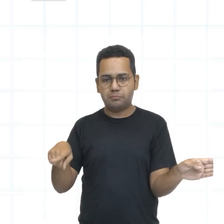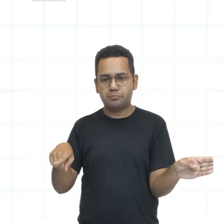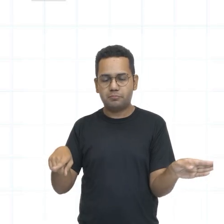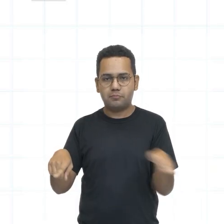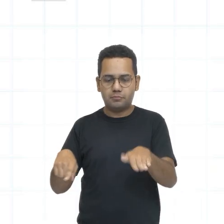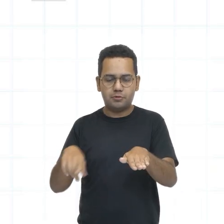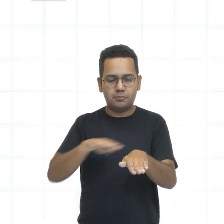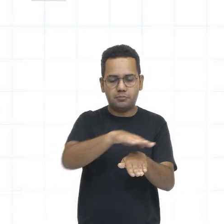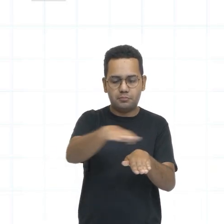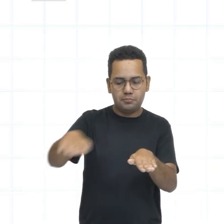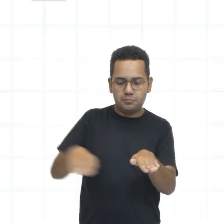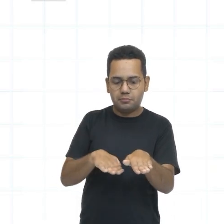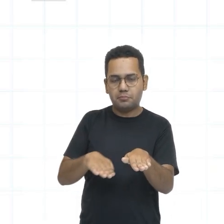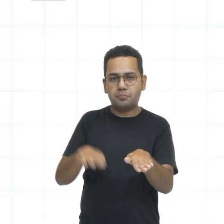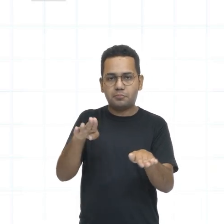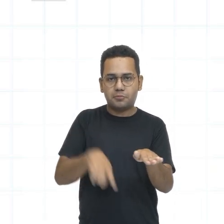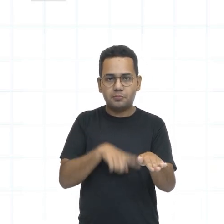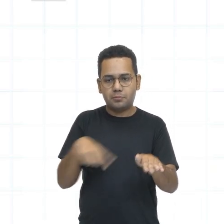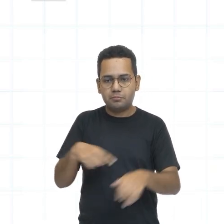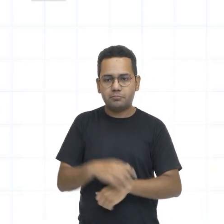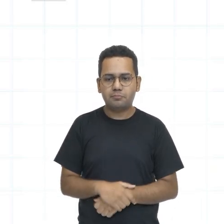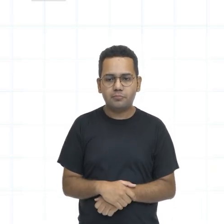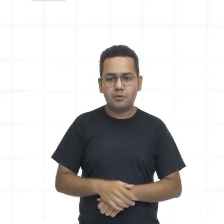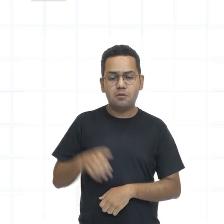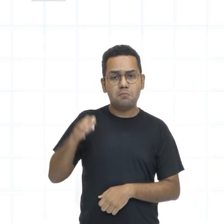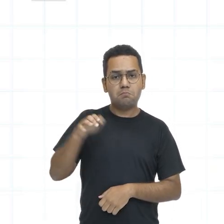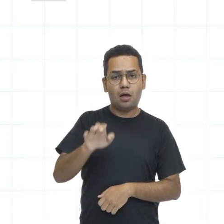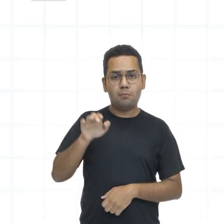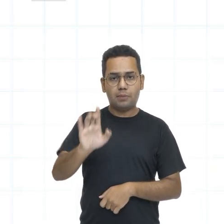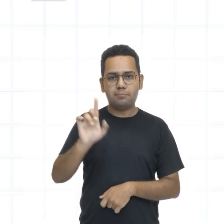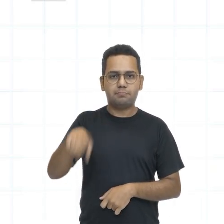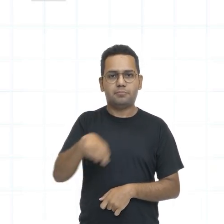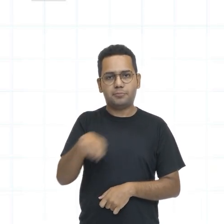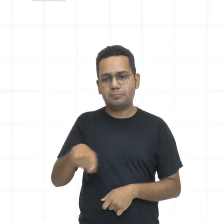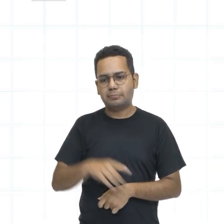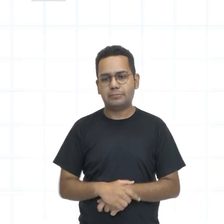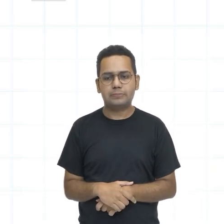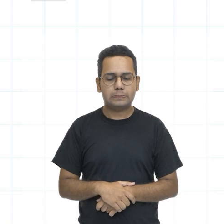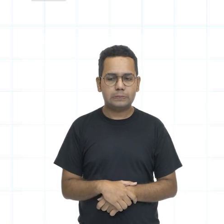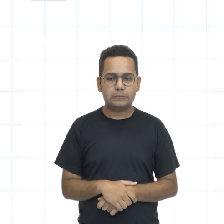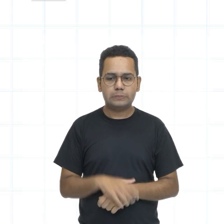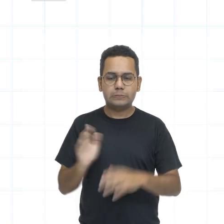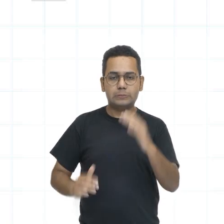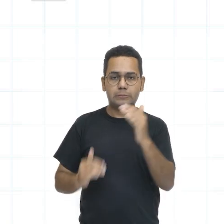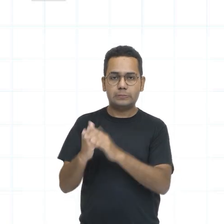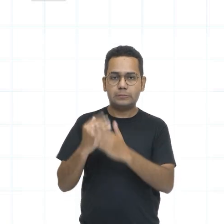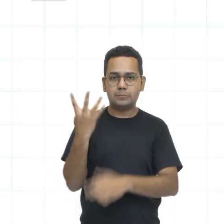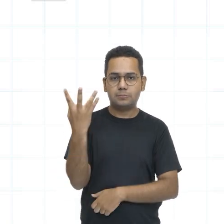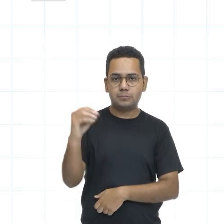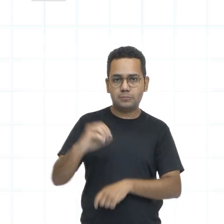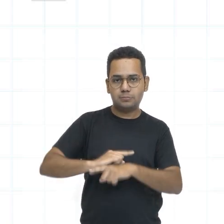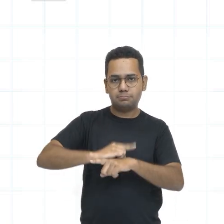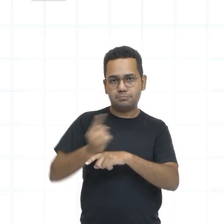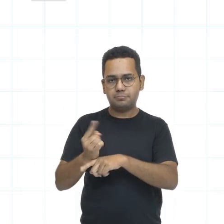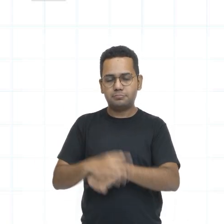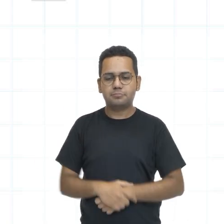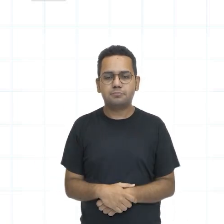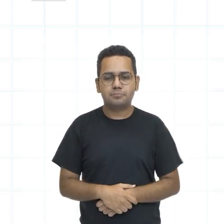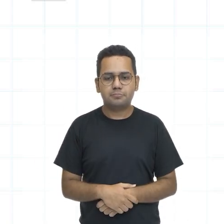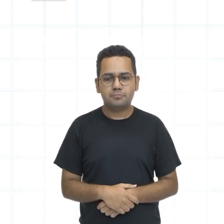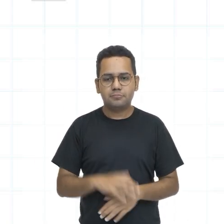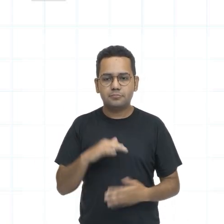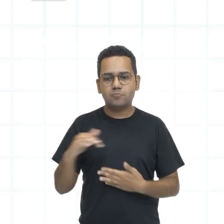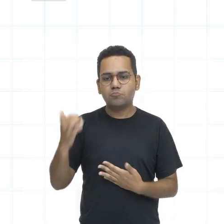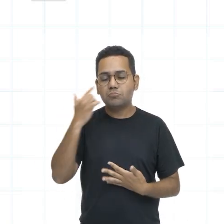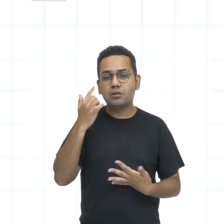estacionar. Horn prohibited, buzina proibido, né, proibido tocar a buzina. E speed limit. Todos esses sinais,